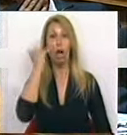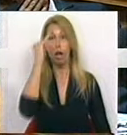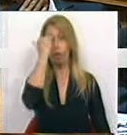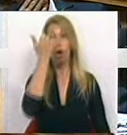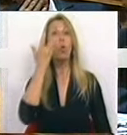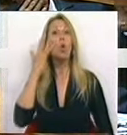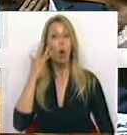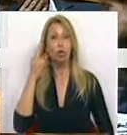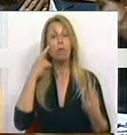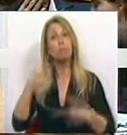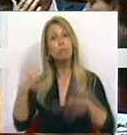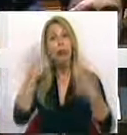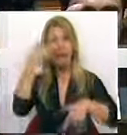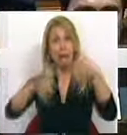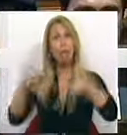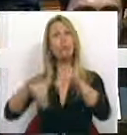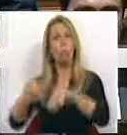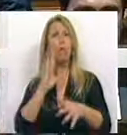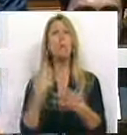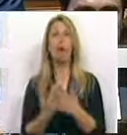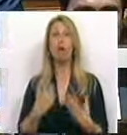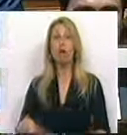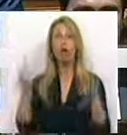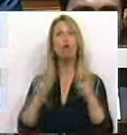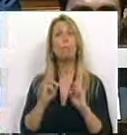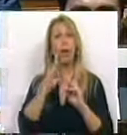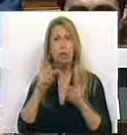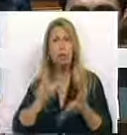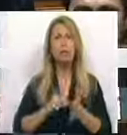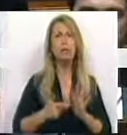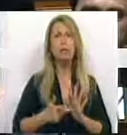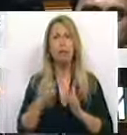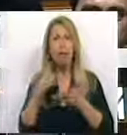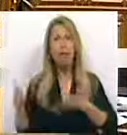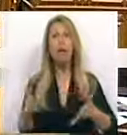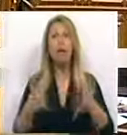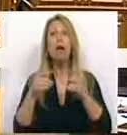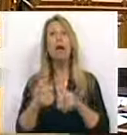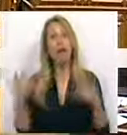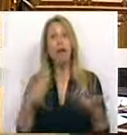eleitorado desesperança, taticismo e irresponsabilidade.